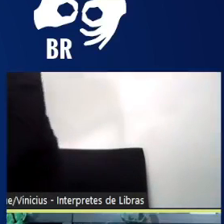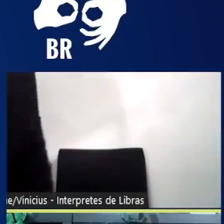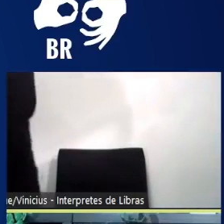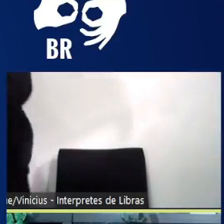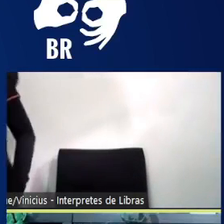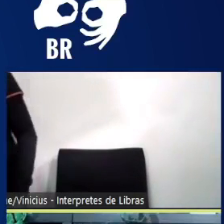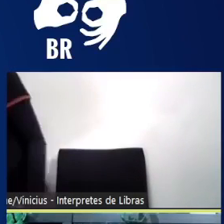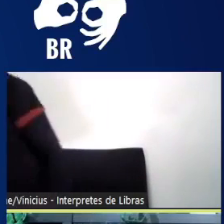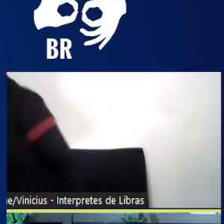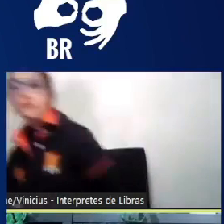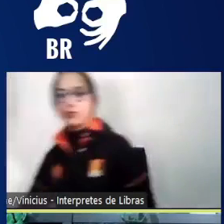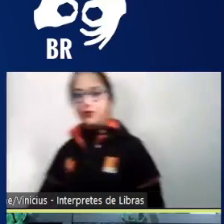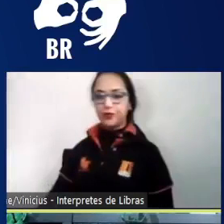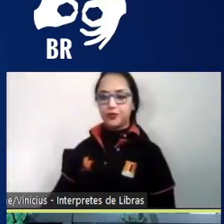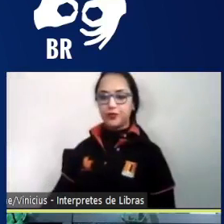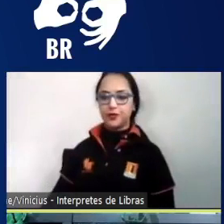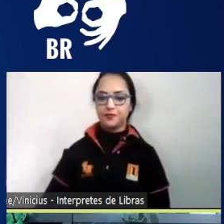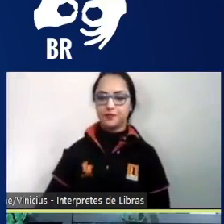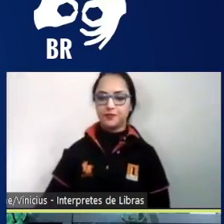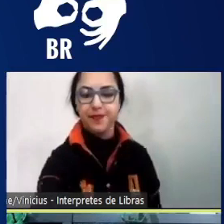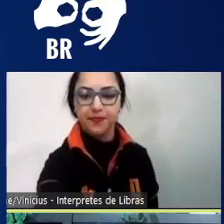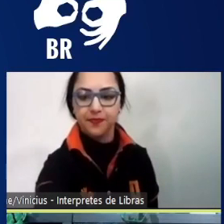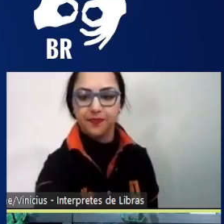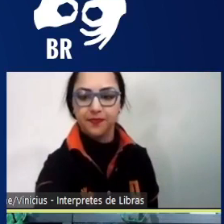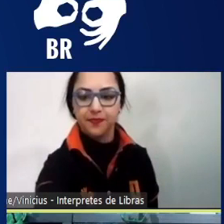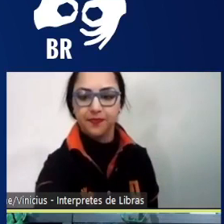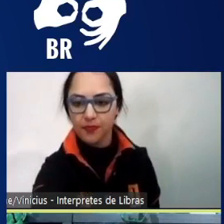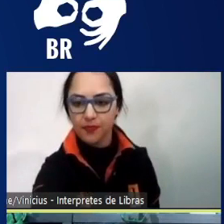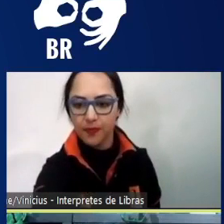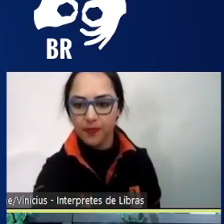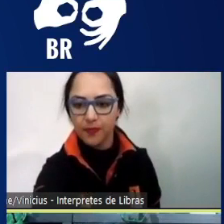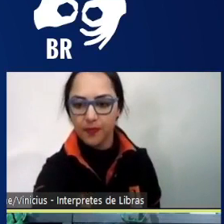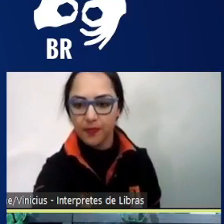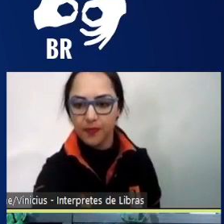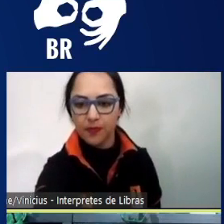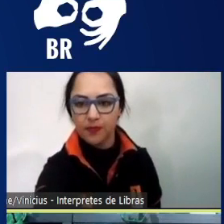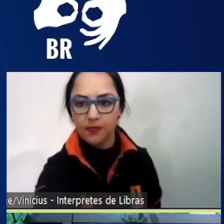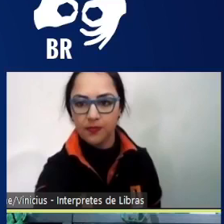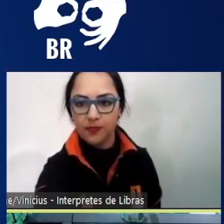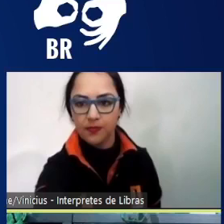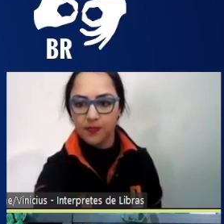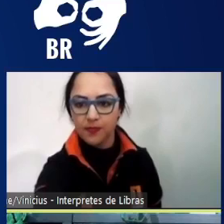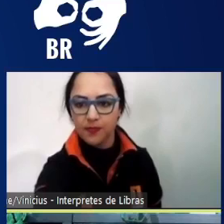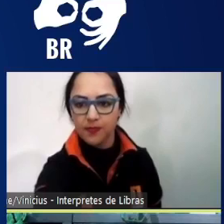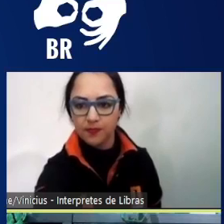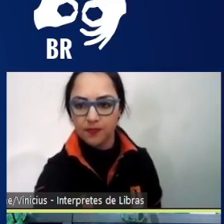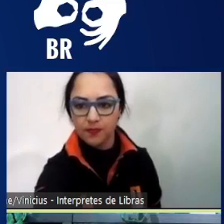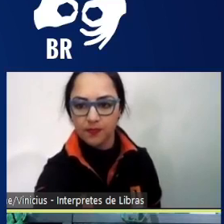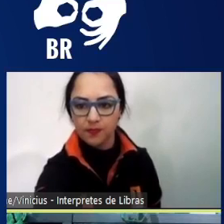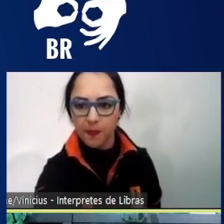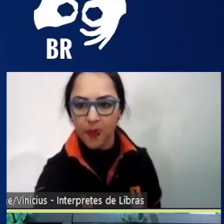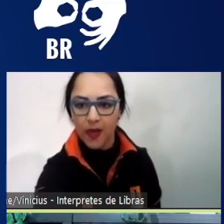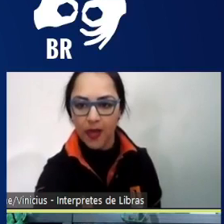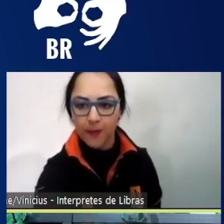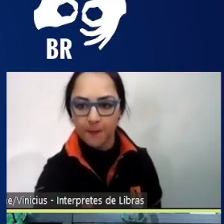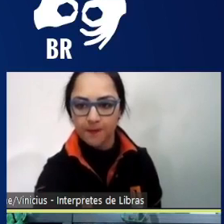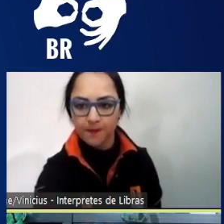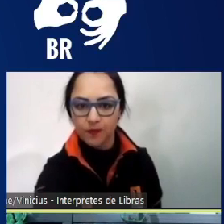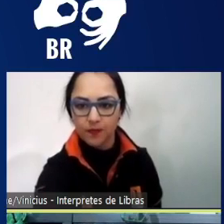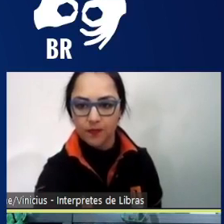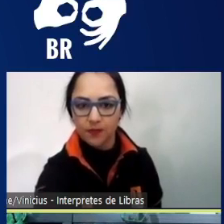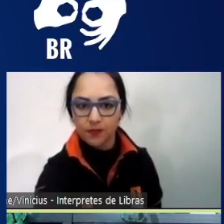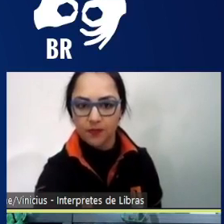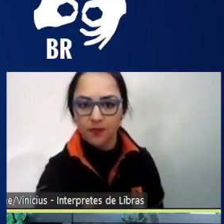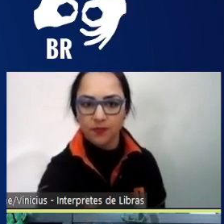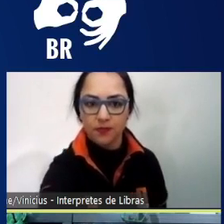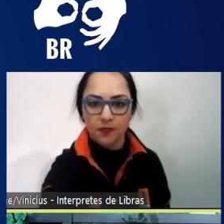A Unileu, Universidade Livre para a Eficiência Humana, é uma instituição que tem por missão principal tornar possíveis iniciativas sociais